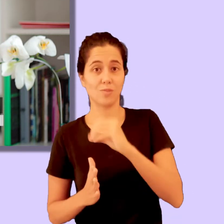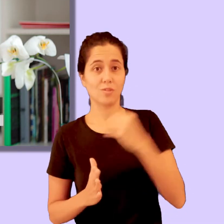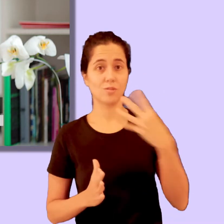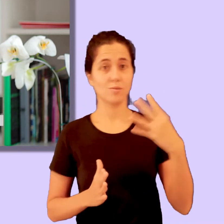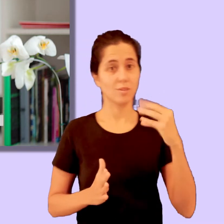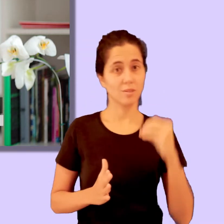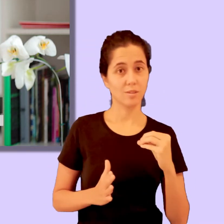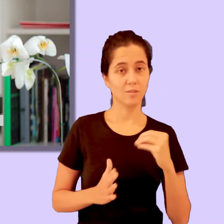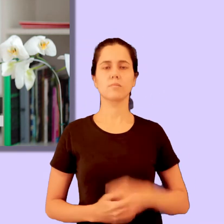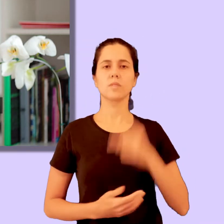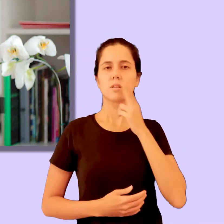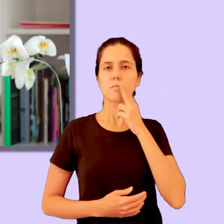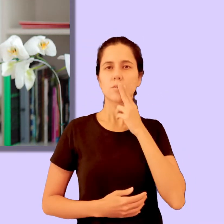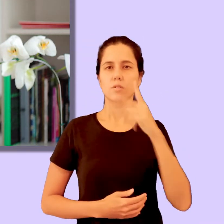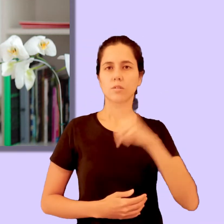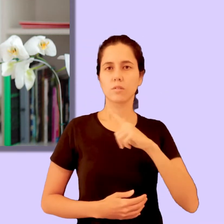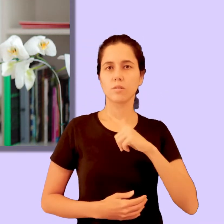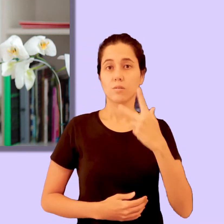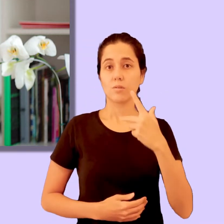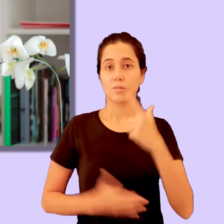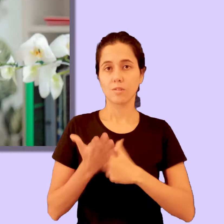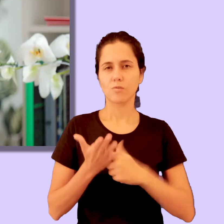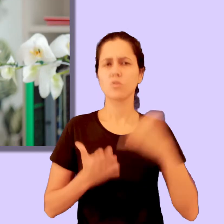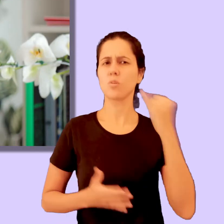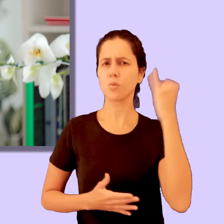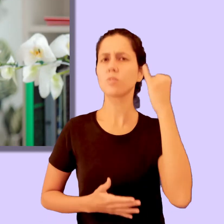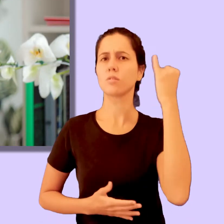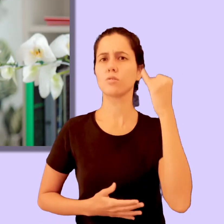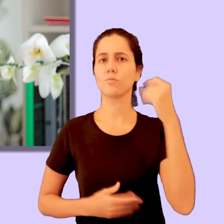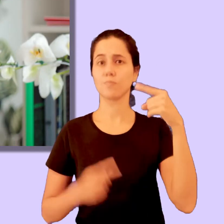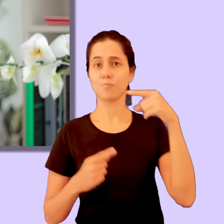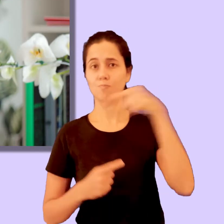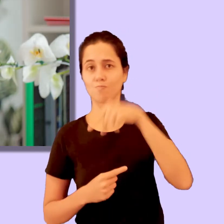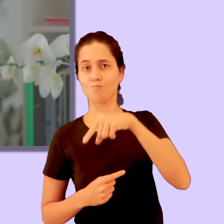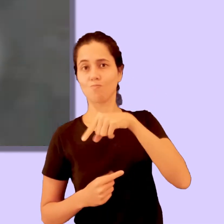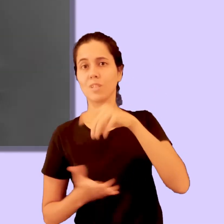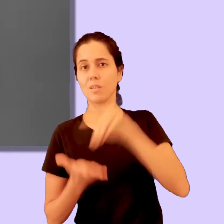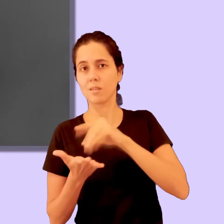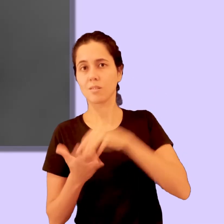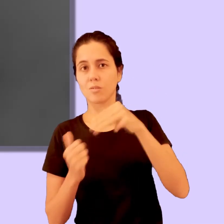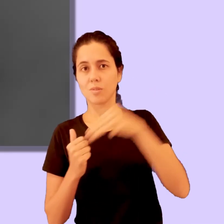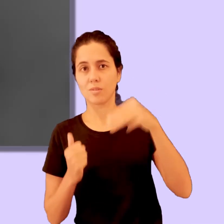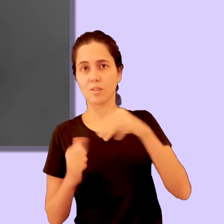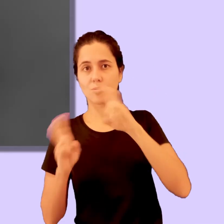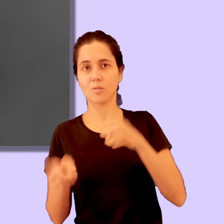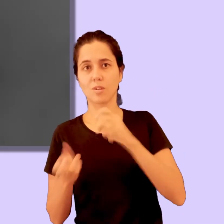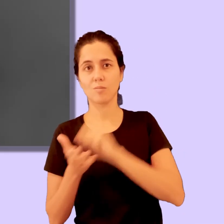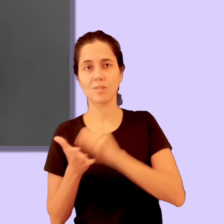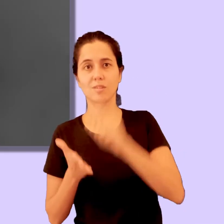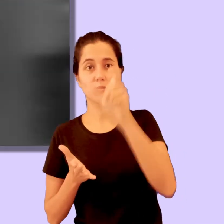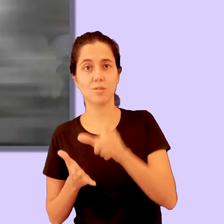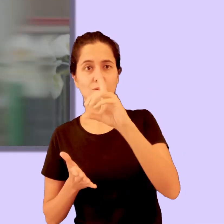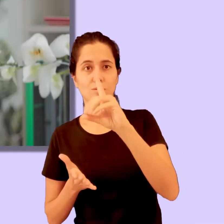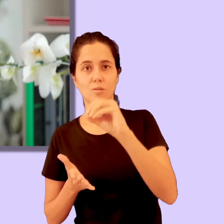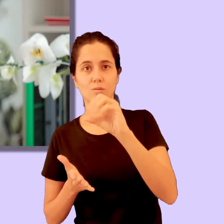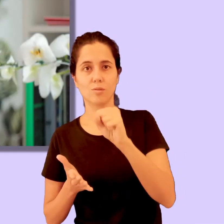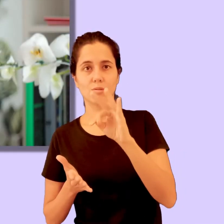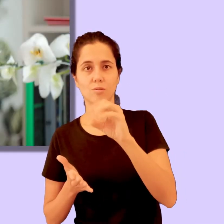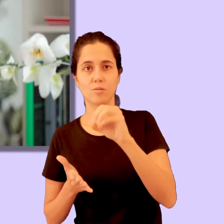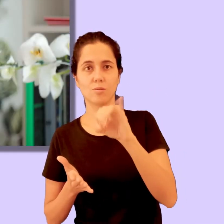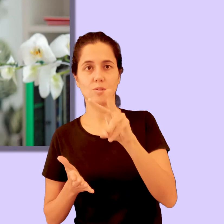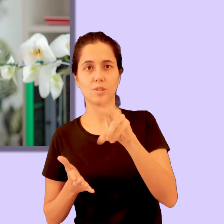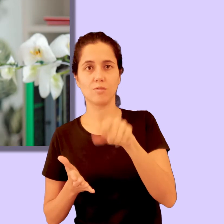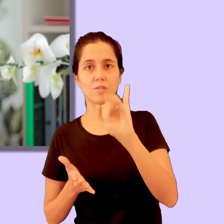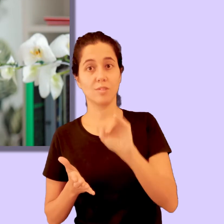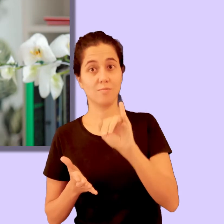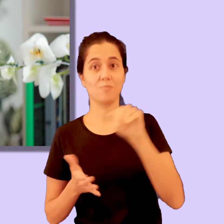relevância data entre os anos 20 e os anos 40. Ele tem duas obras muito importantes, uma sobre Dostoiévski, que é a dissertação de mestrado dele,